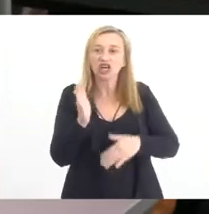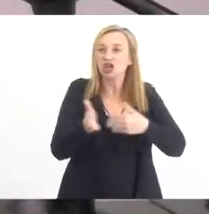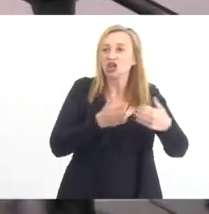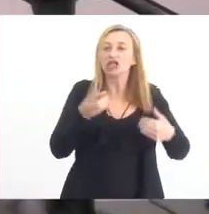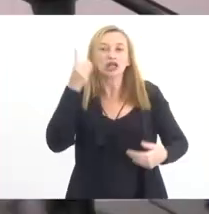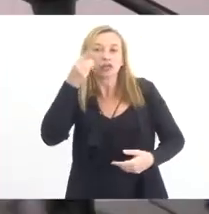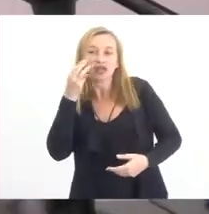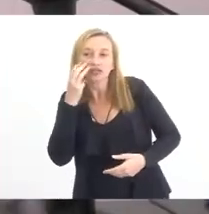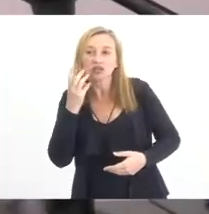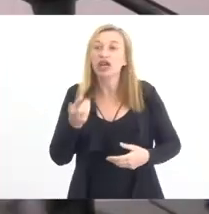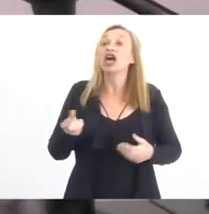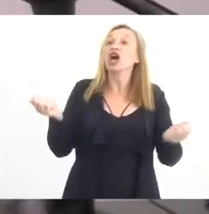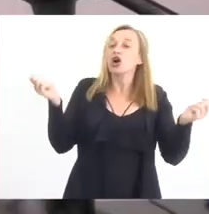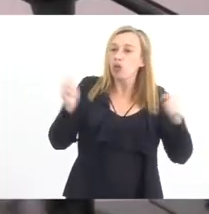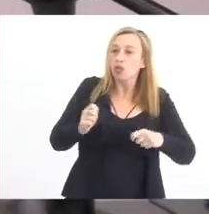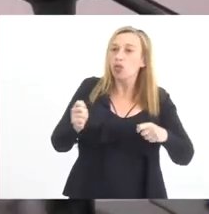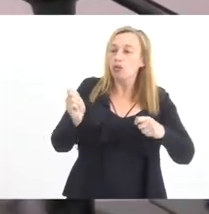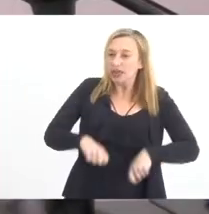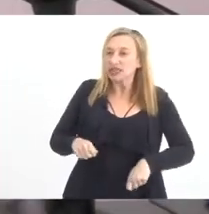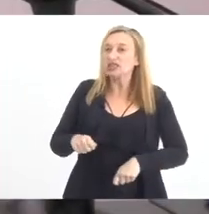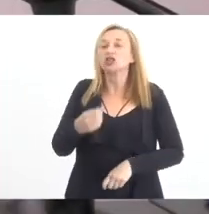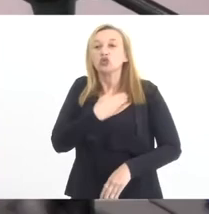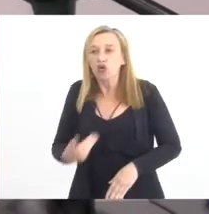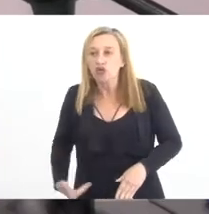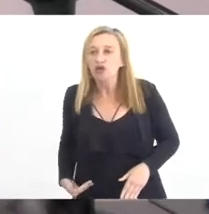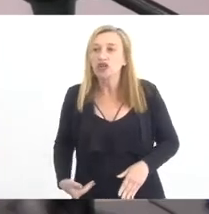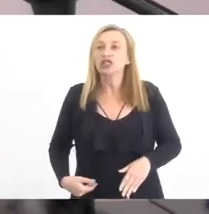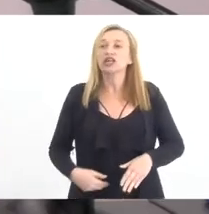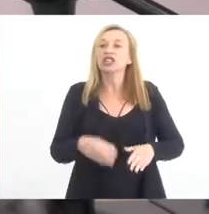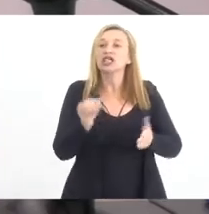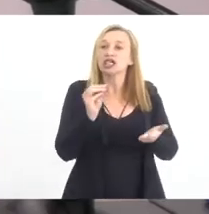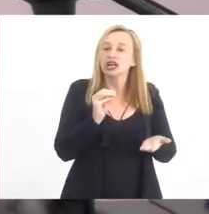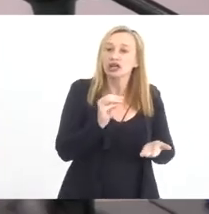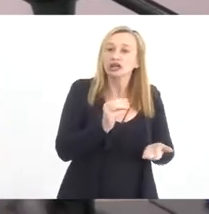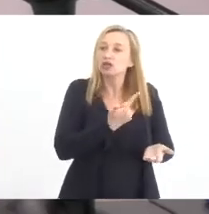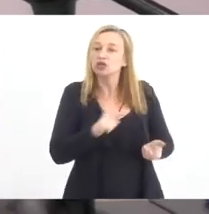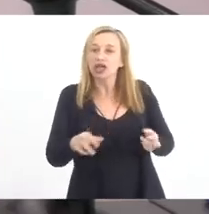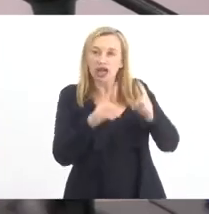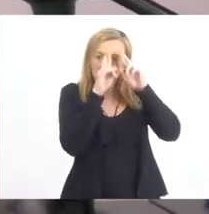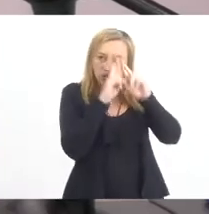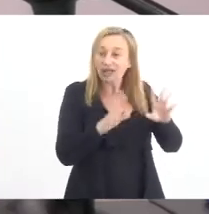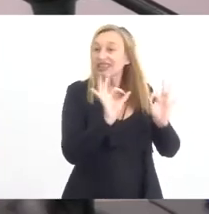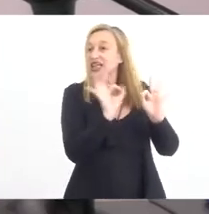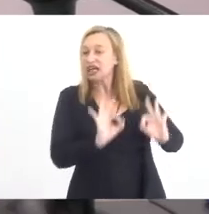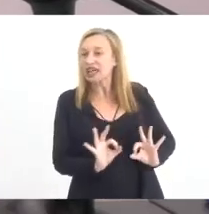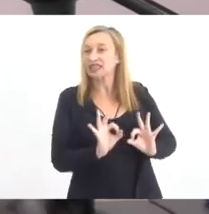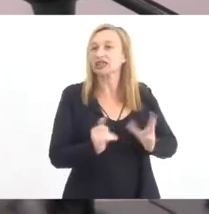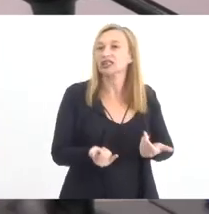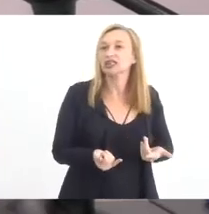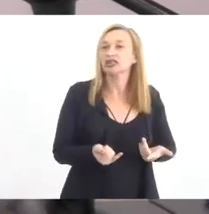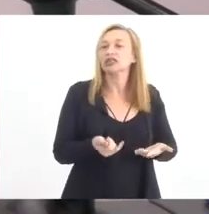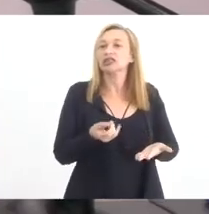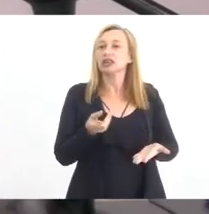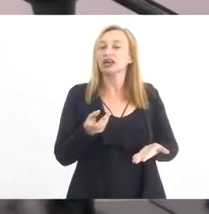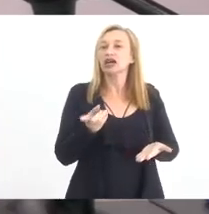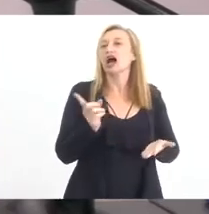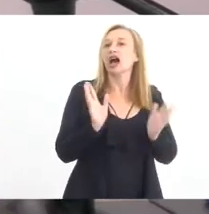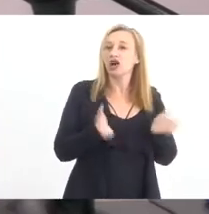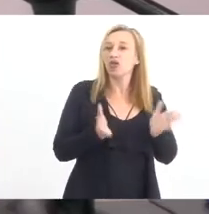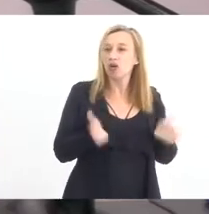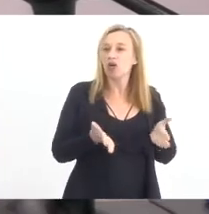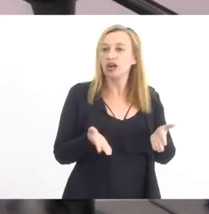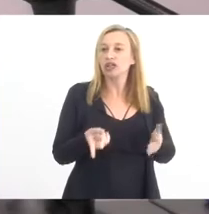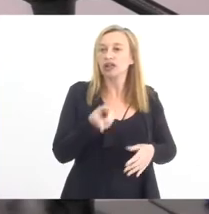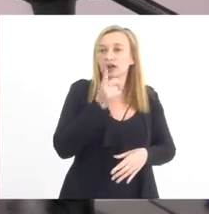Valdeque. É de competência do governo, que é omisso, que é irresponsável e que agora quer dar uma bala juquinha para tentar calar a boca do povo da Zona